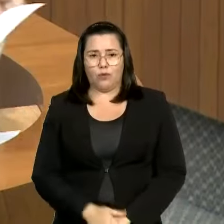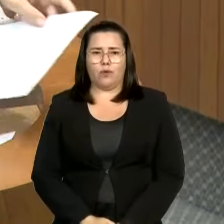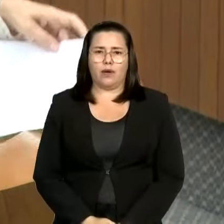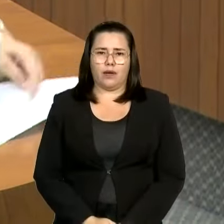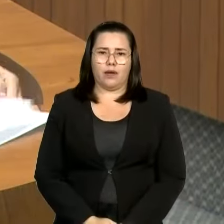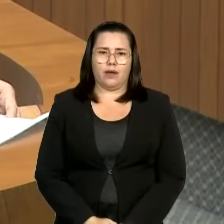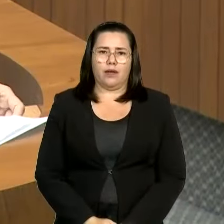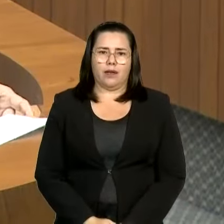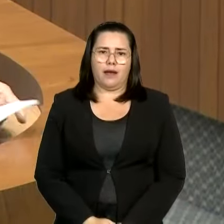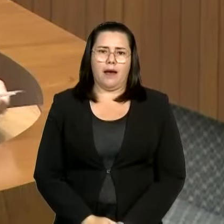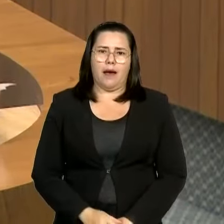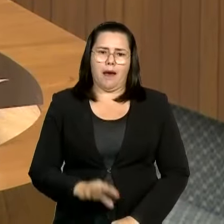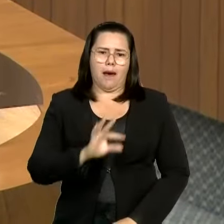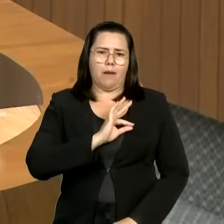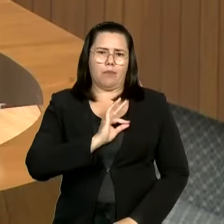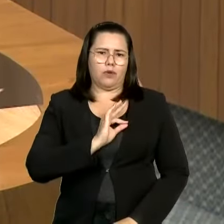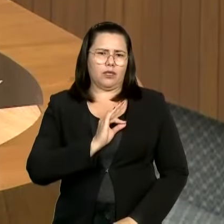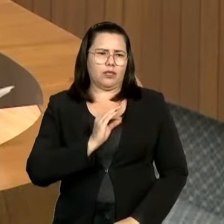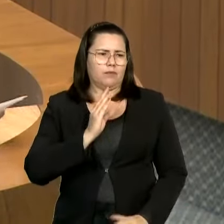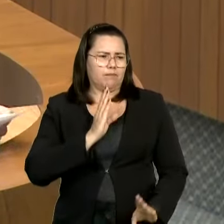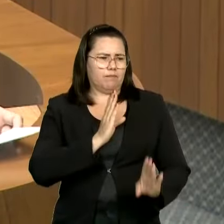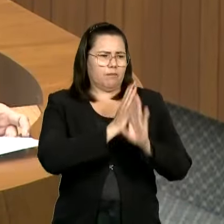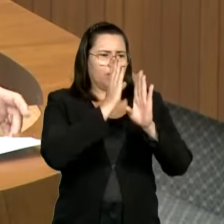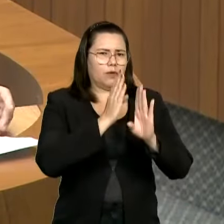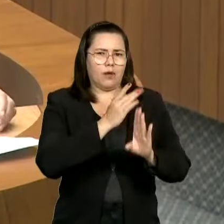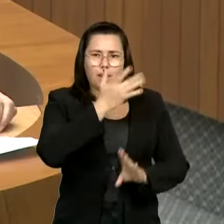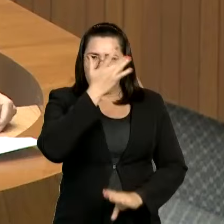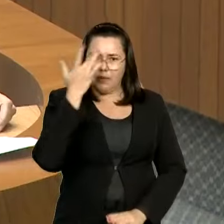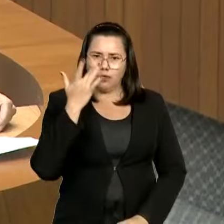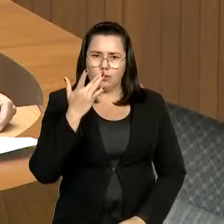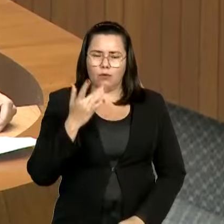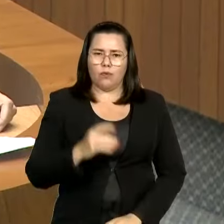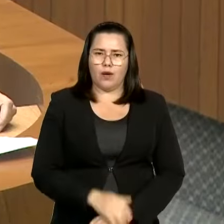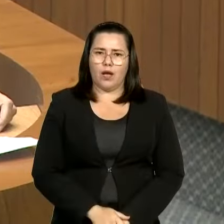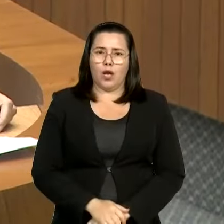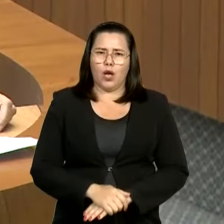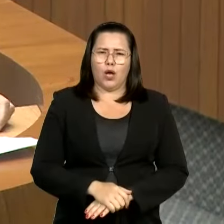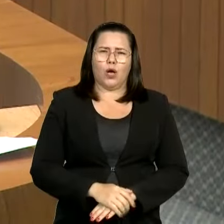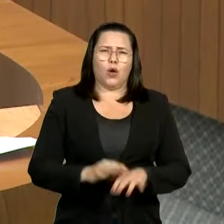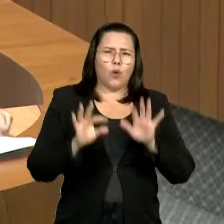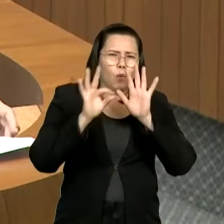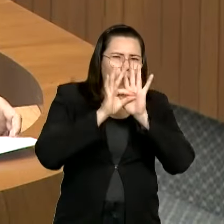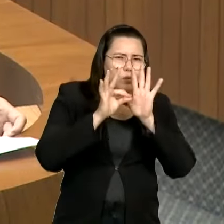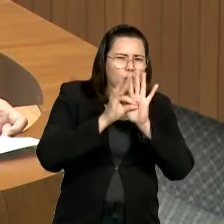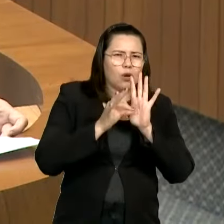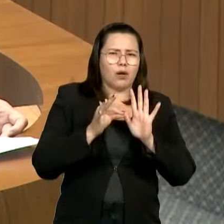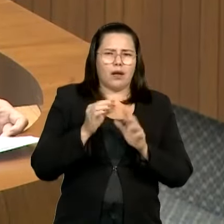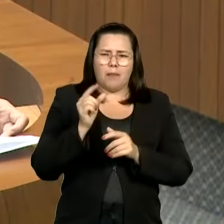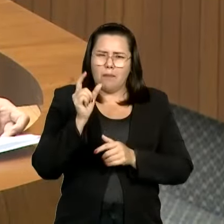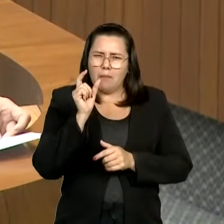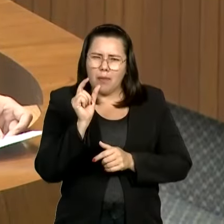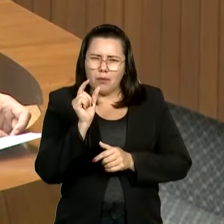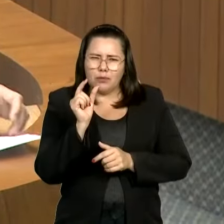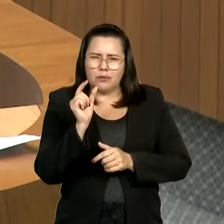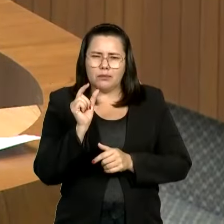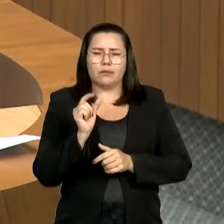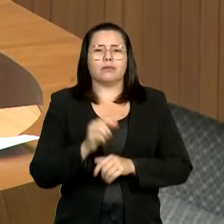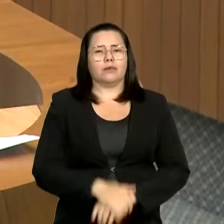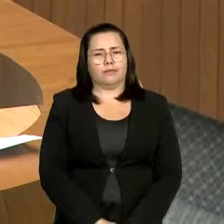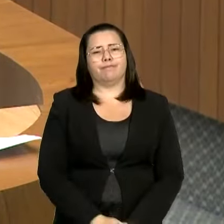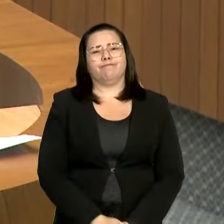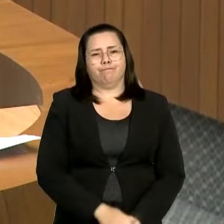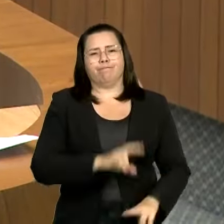também então tô muito feliz a proposta que que foi aprovada no senado que a